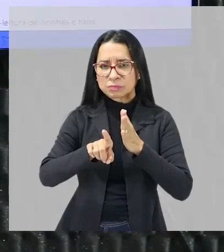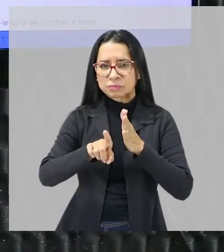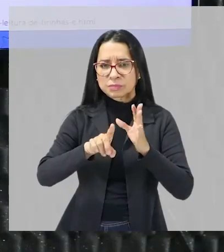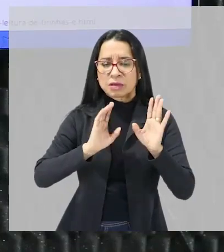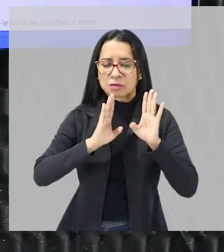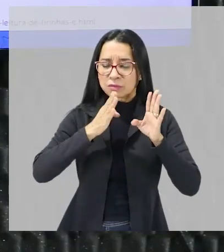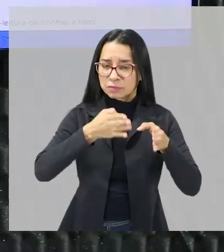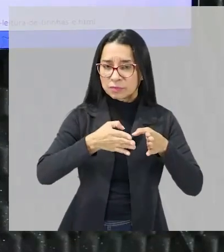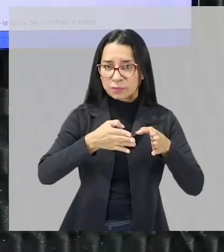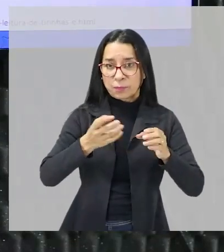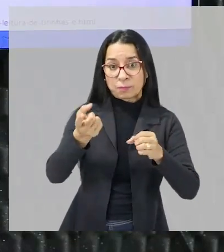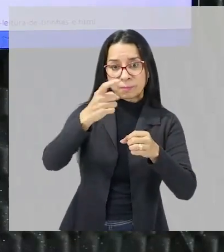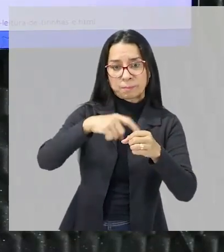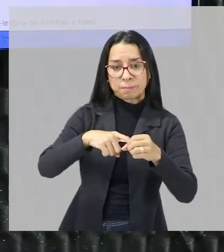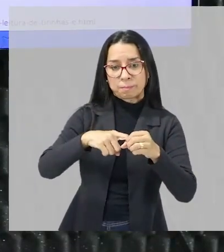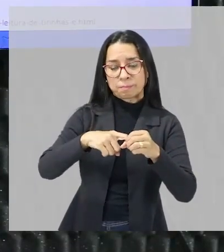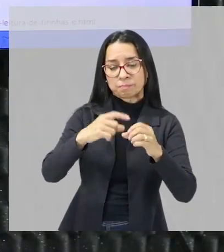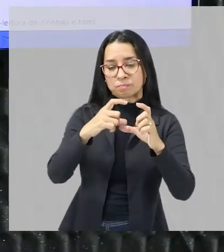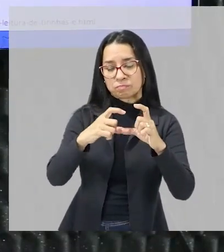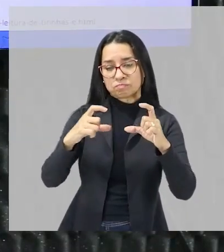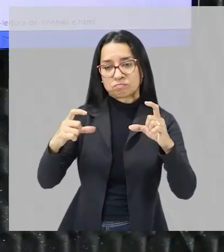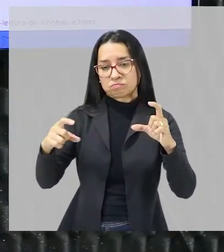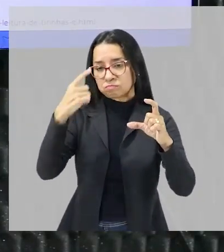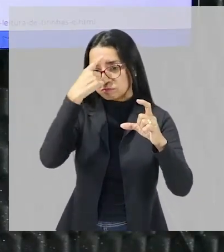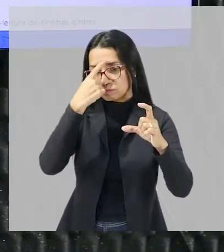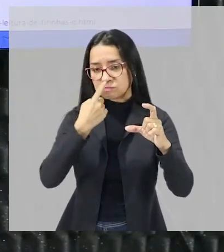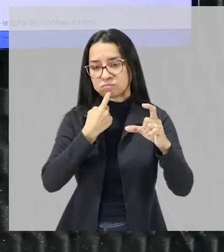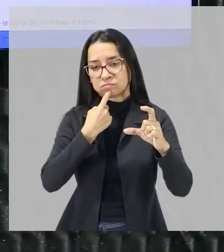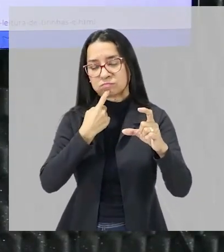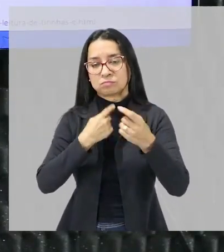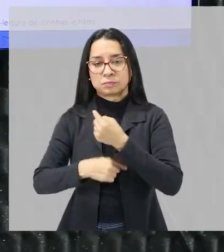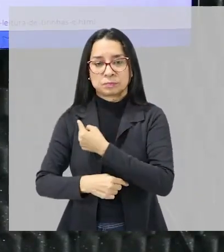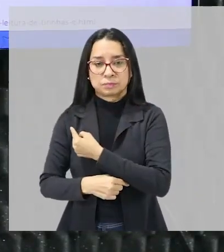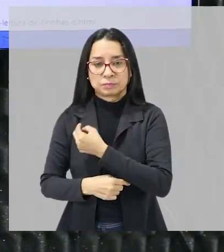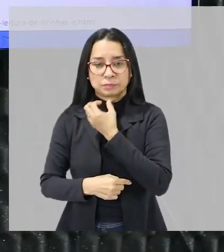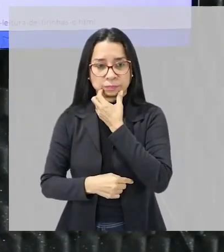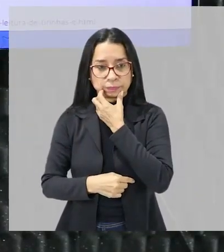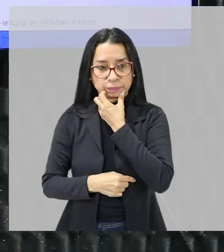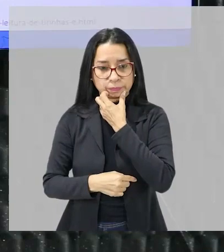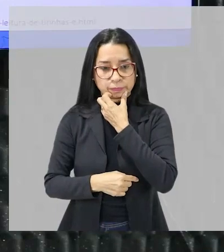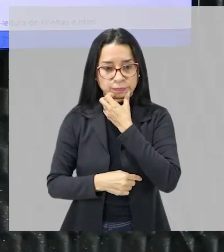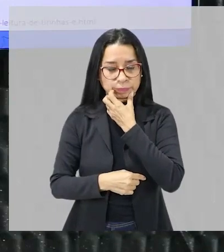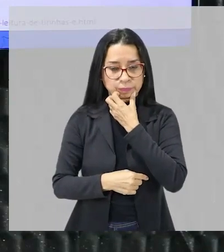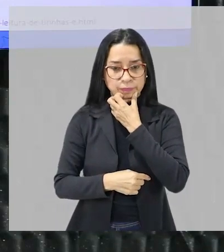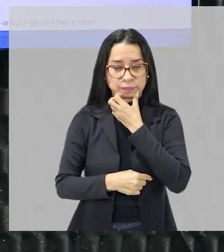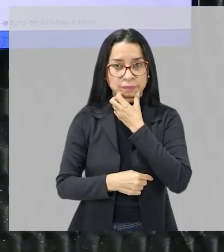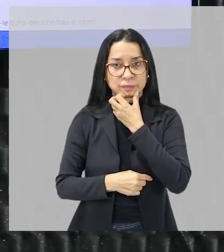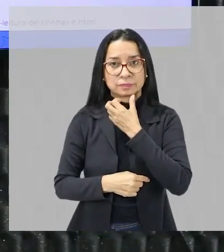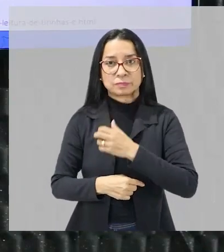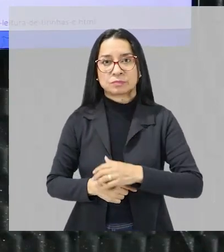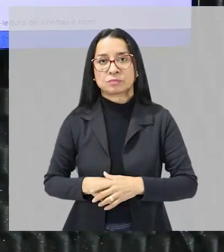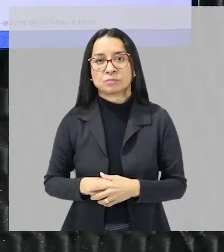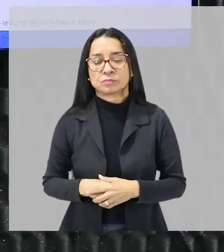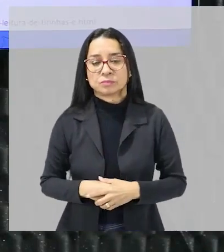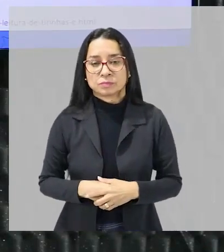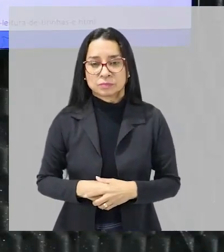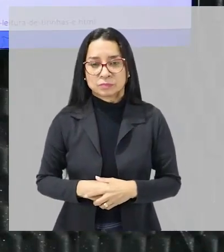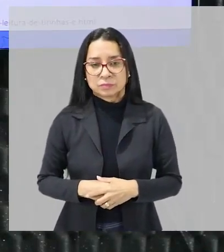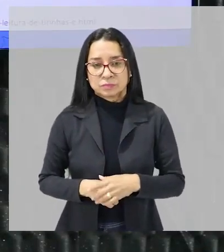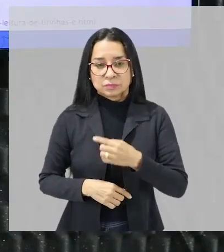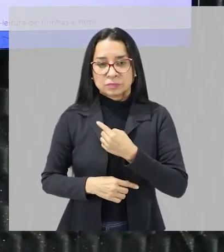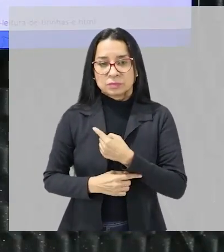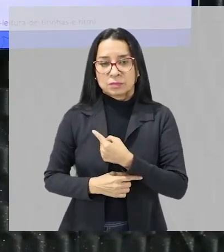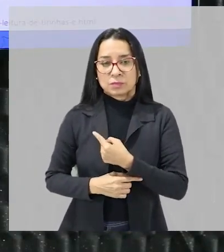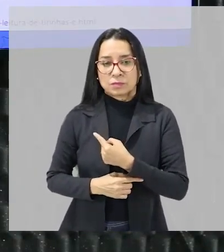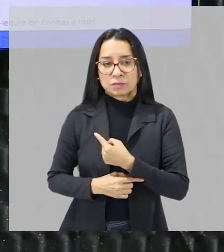A tirinha da Mafalda com a sua amiga Suzanita. Elas estão passeando ali na rua, na calçada, e